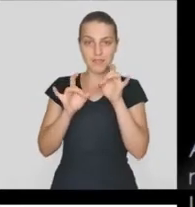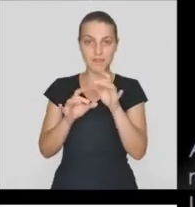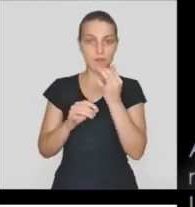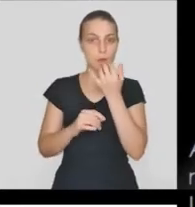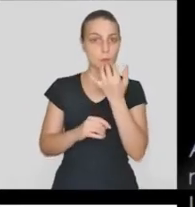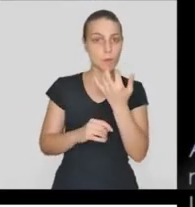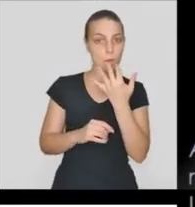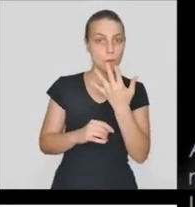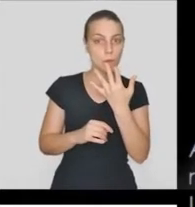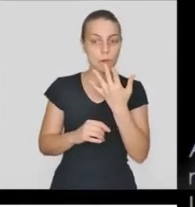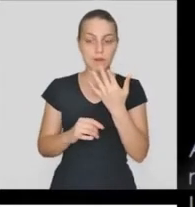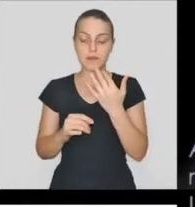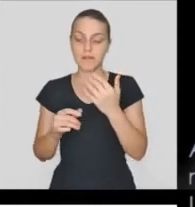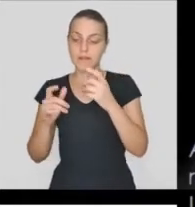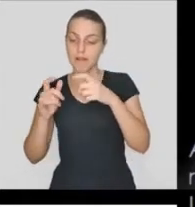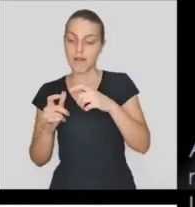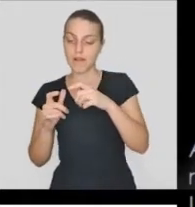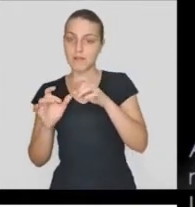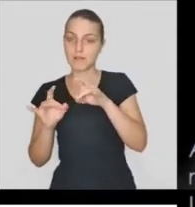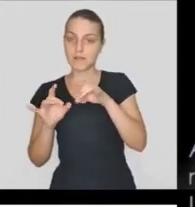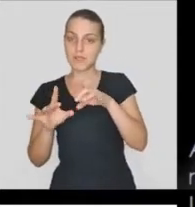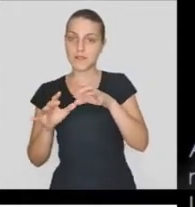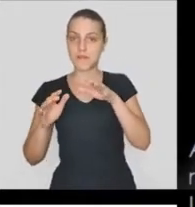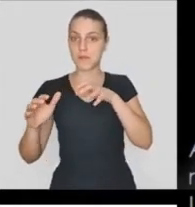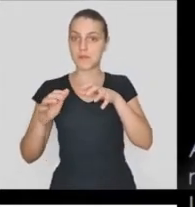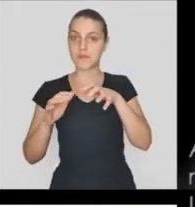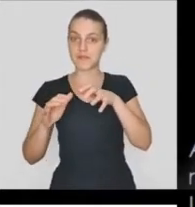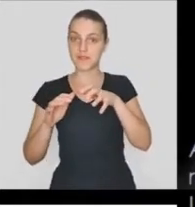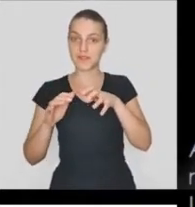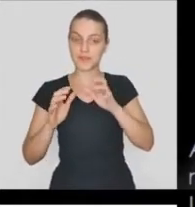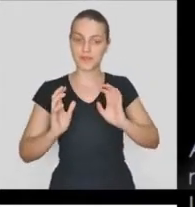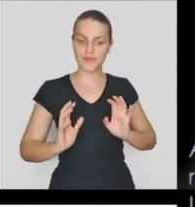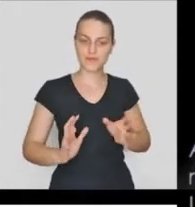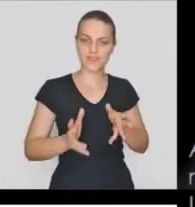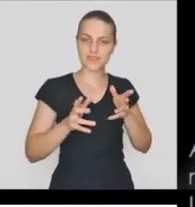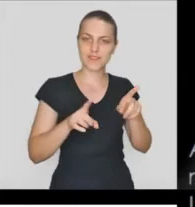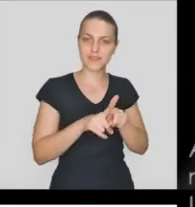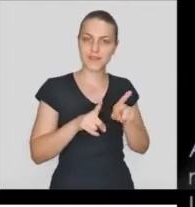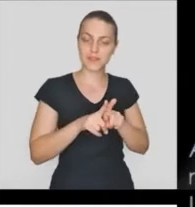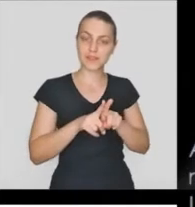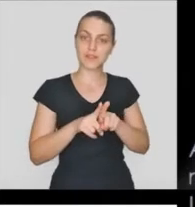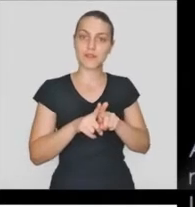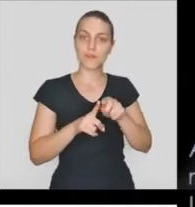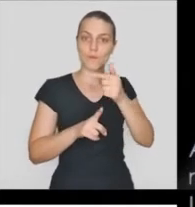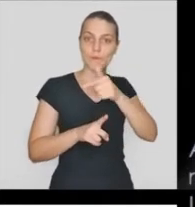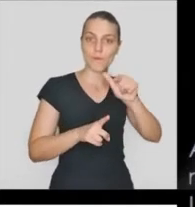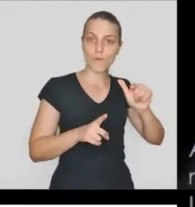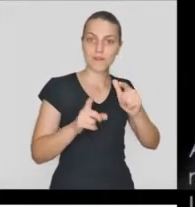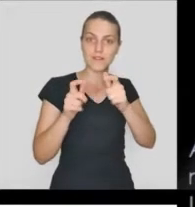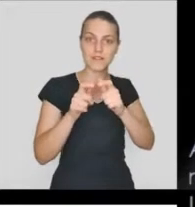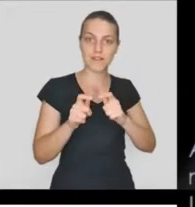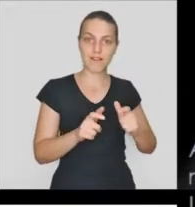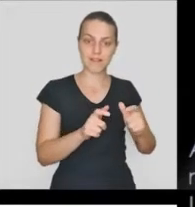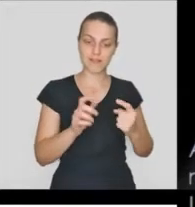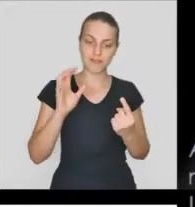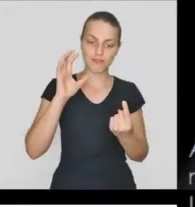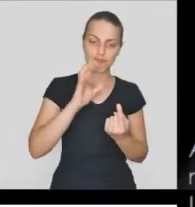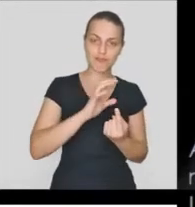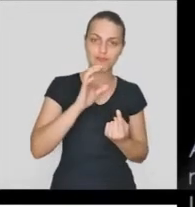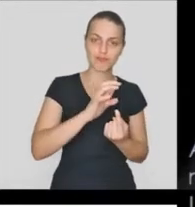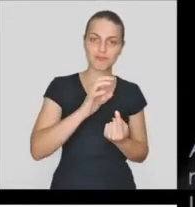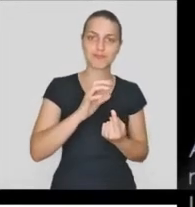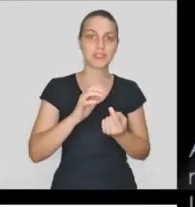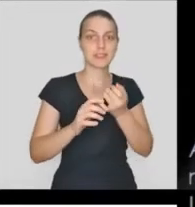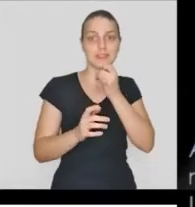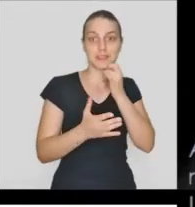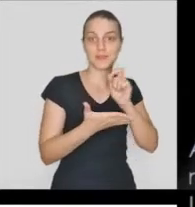movimentos, consegue influenciar outras áreas, como a da leitura e da escrita. Houve um aumento no